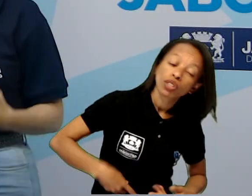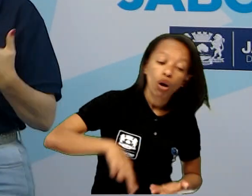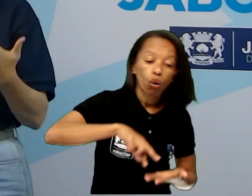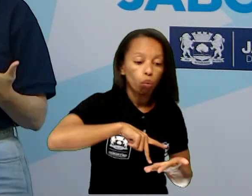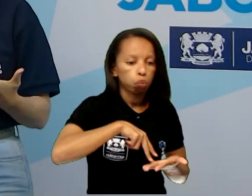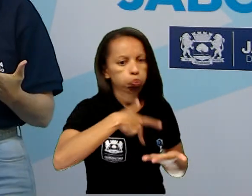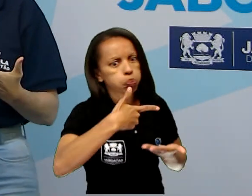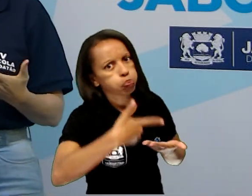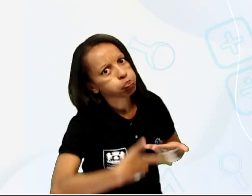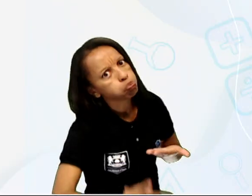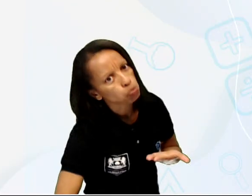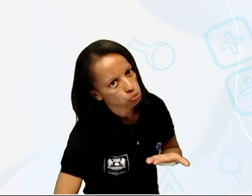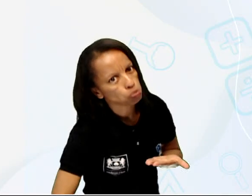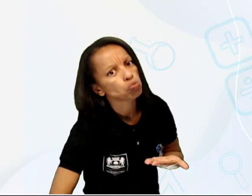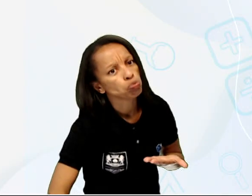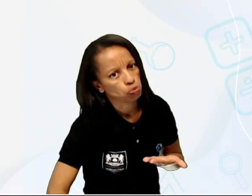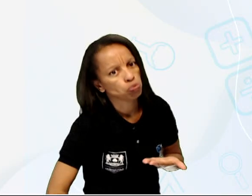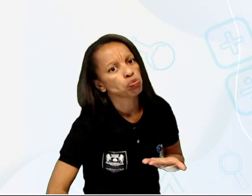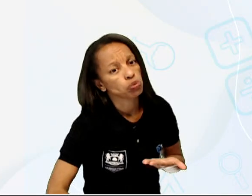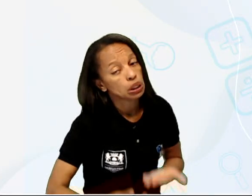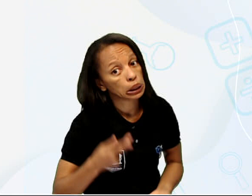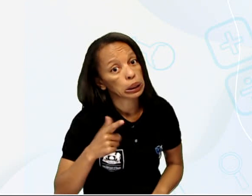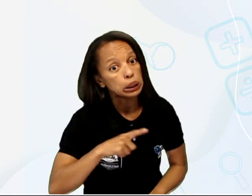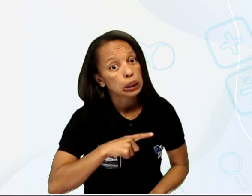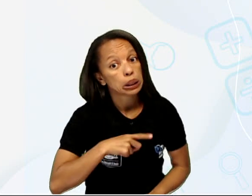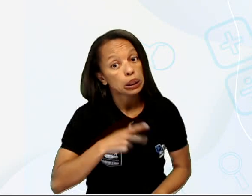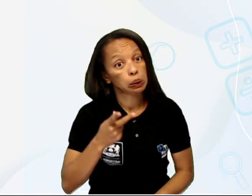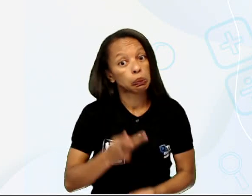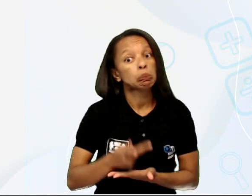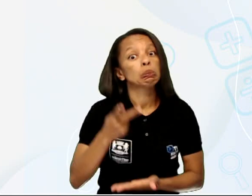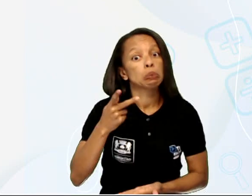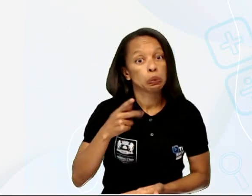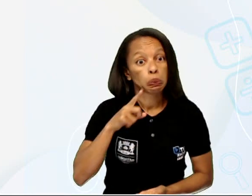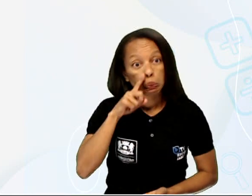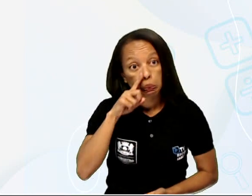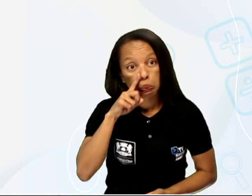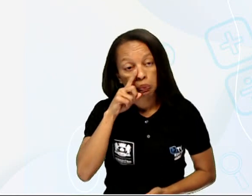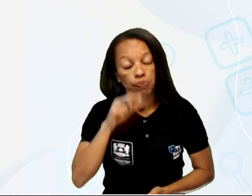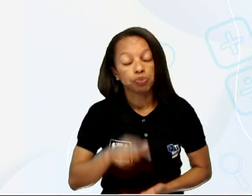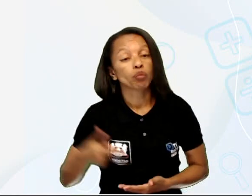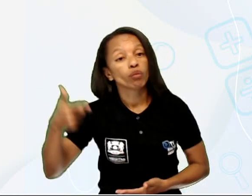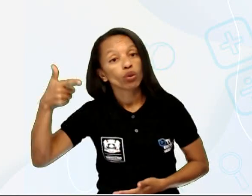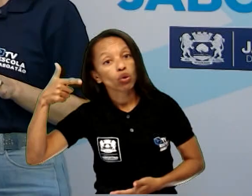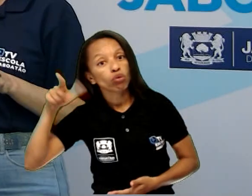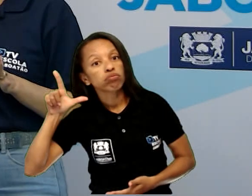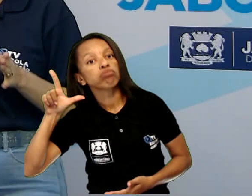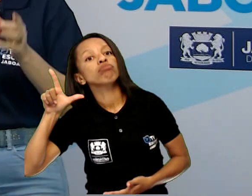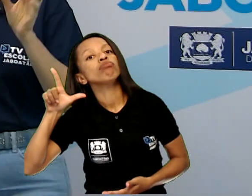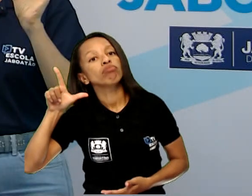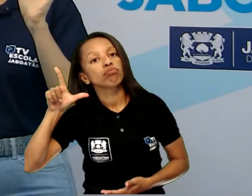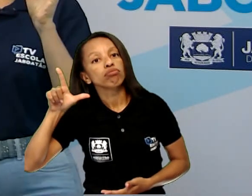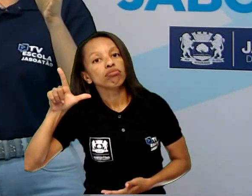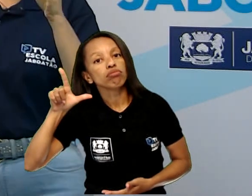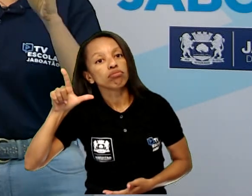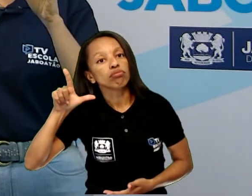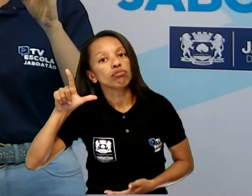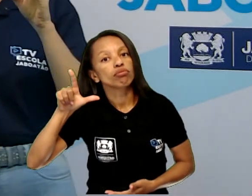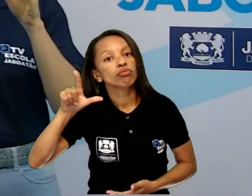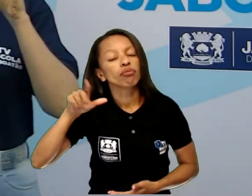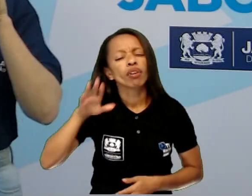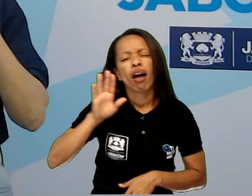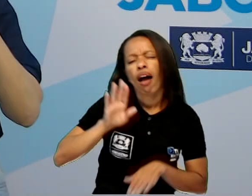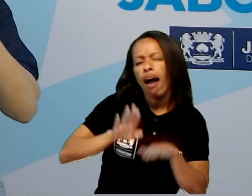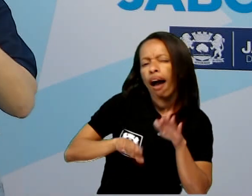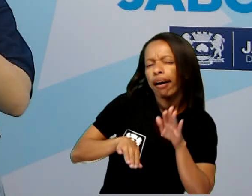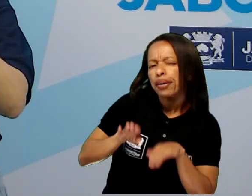escorregar e cair, né, e causar um acidente. Outra situação é que, às